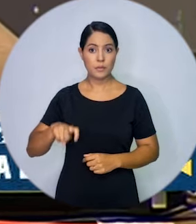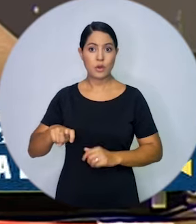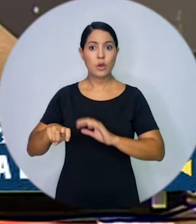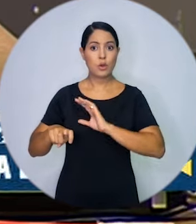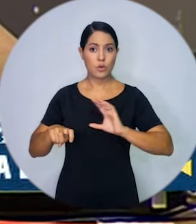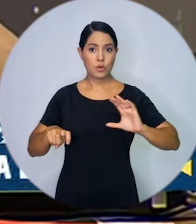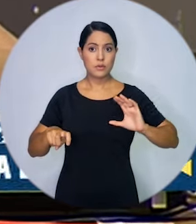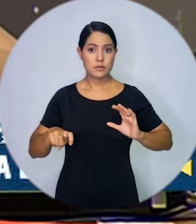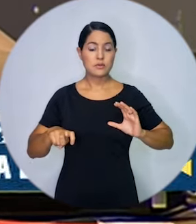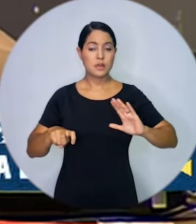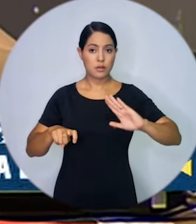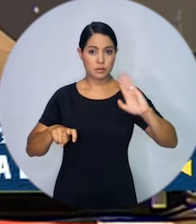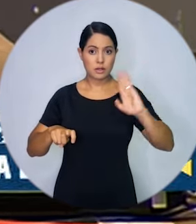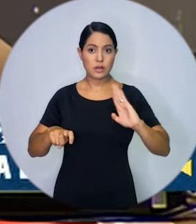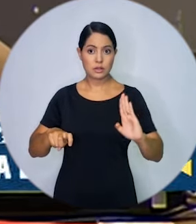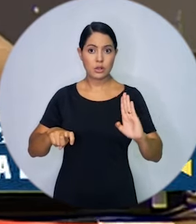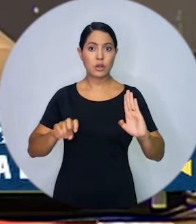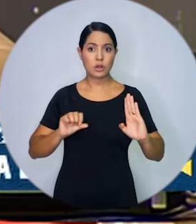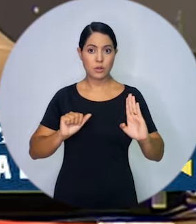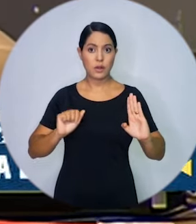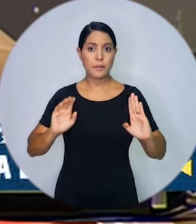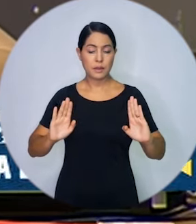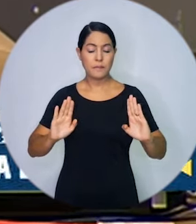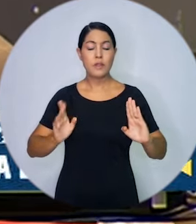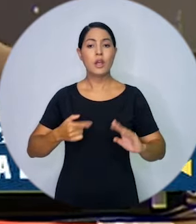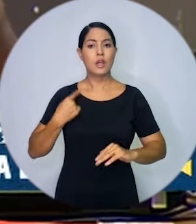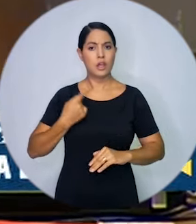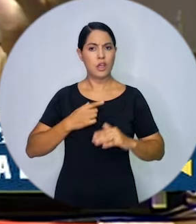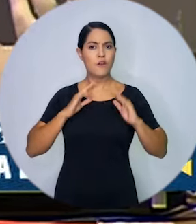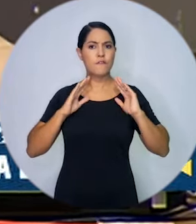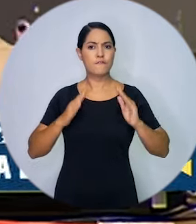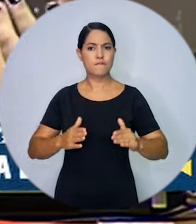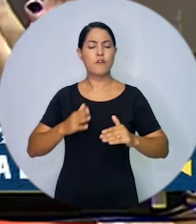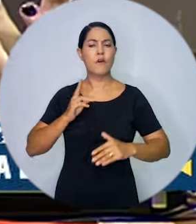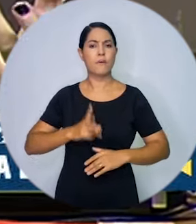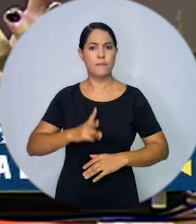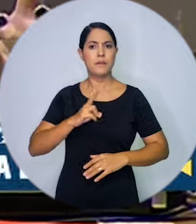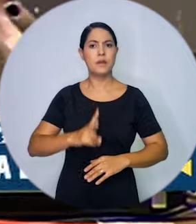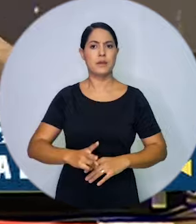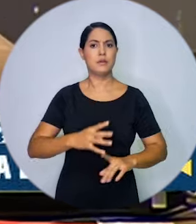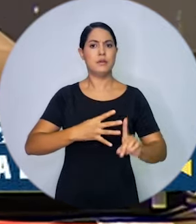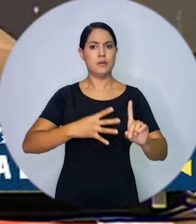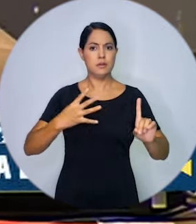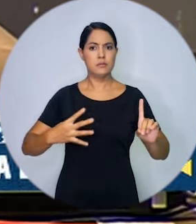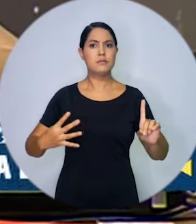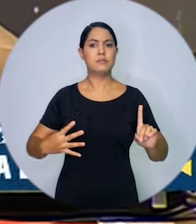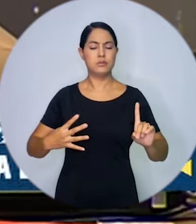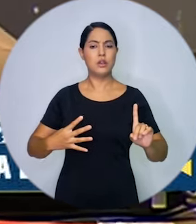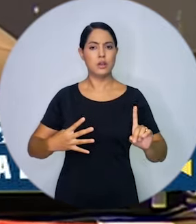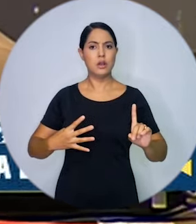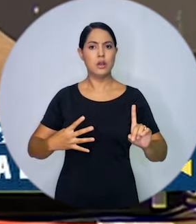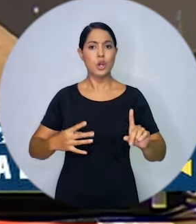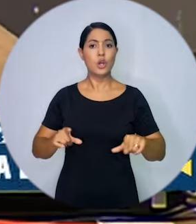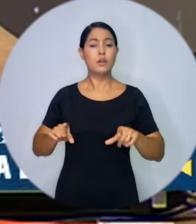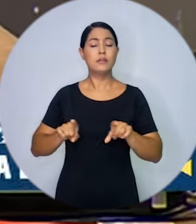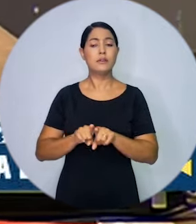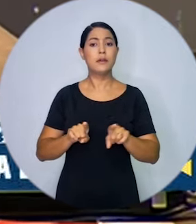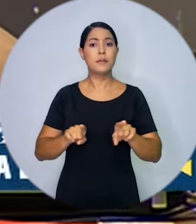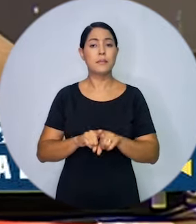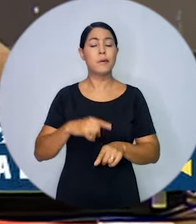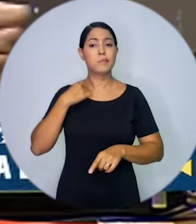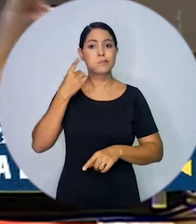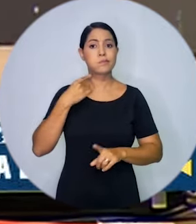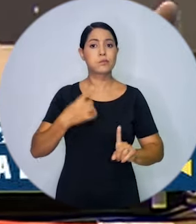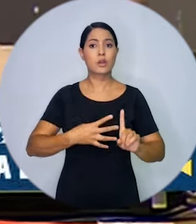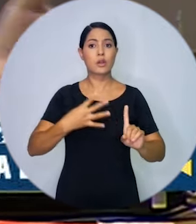eu busquei sempre ter uma atuação muito voltada para a defesa das pessoas LGBTI+, na sociedade, também da advocacia